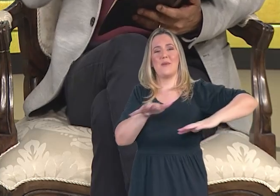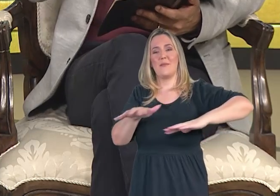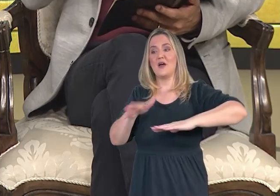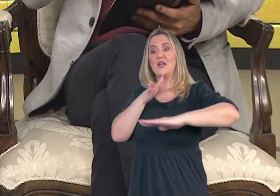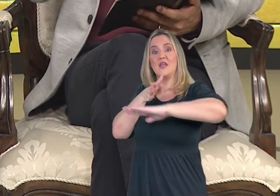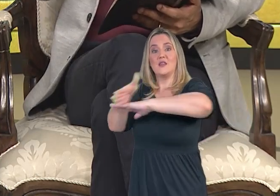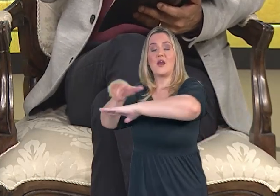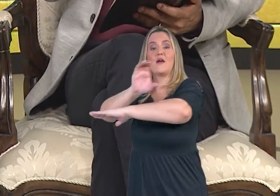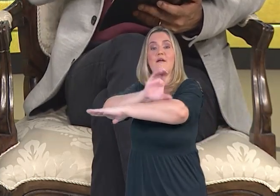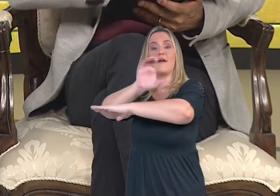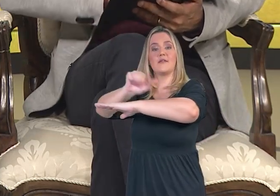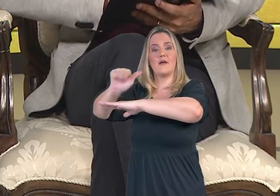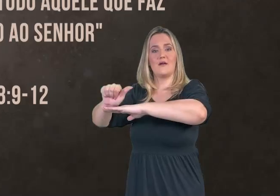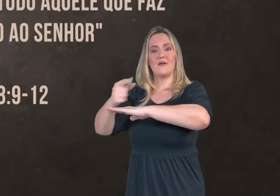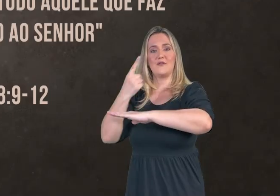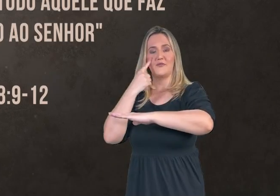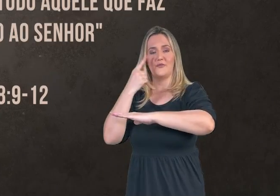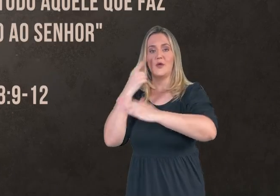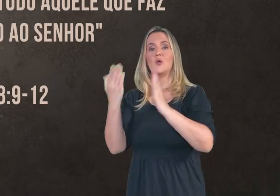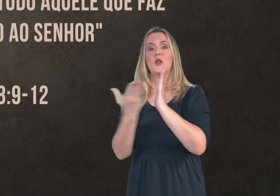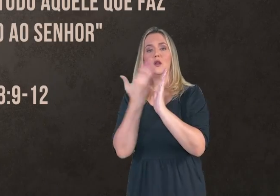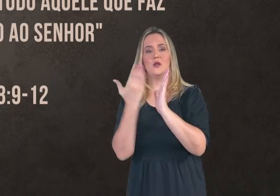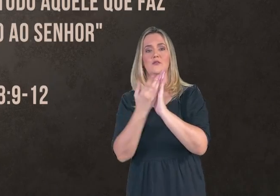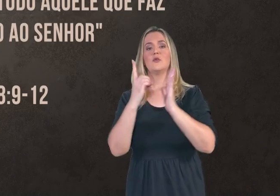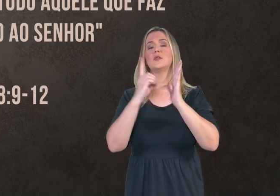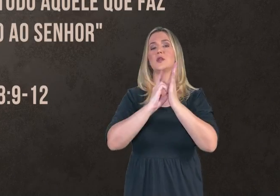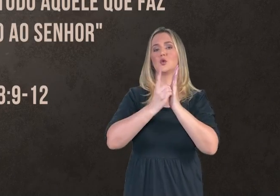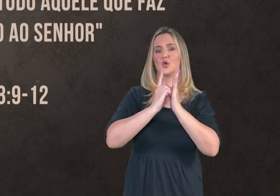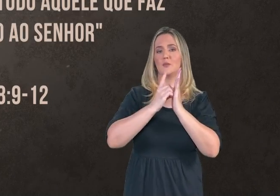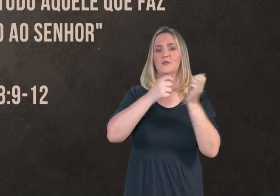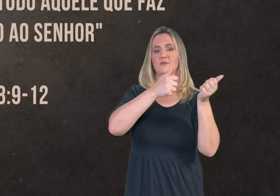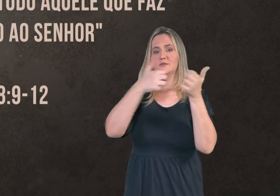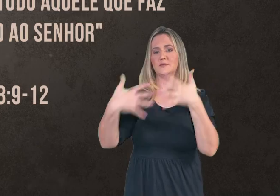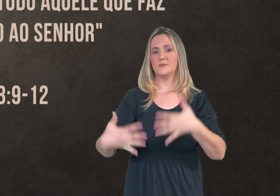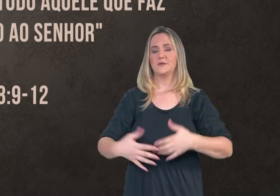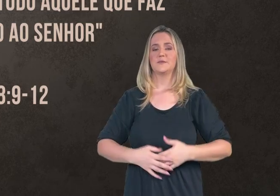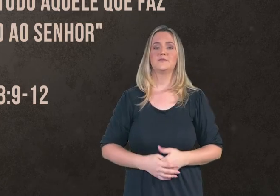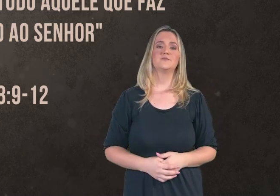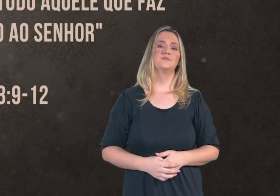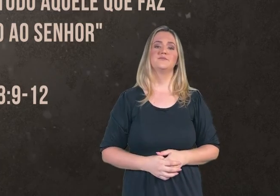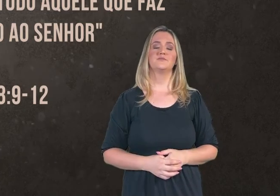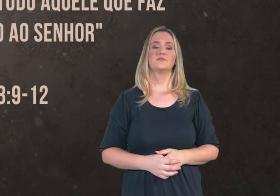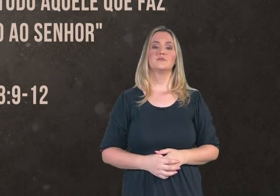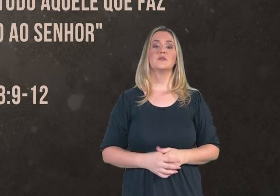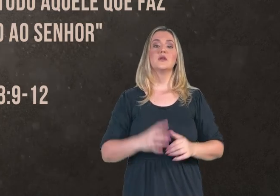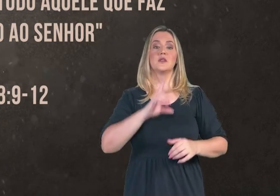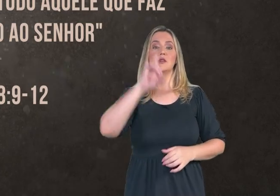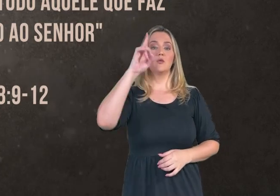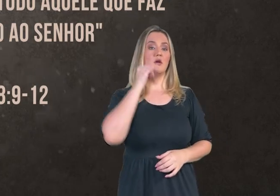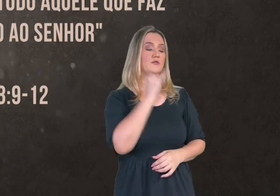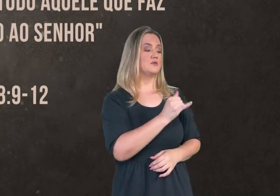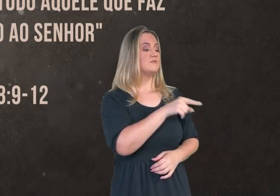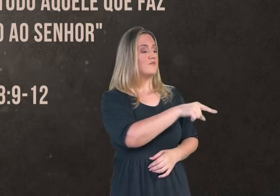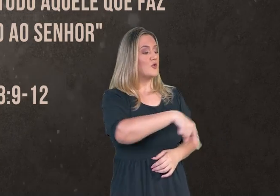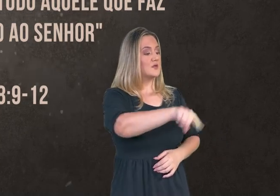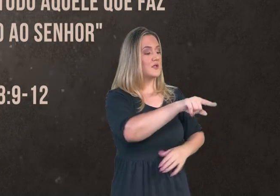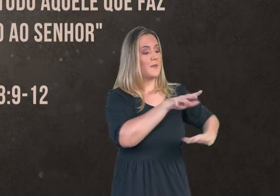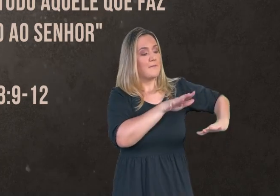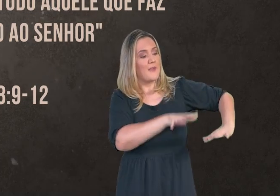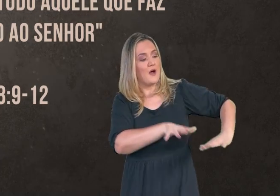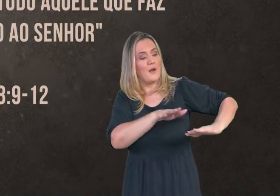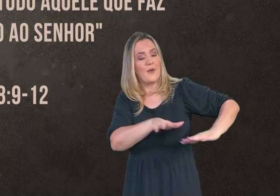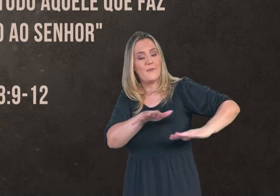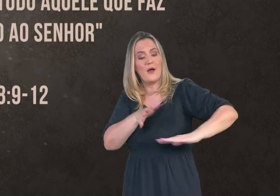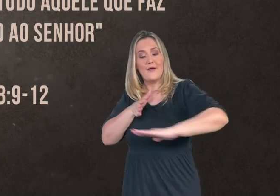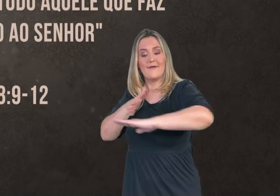8, 18, versículos 9 a 12. Quando vocês entrarem na terra que o Senhor, seu Deus, lhes der, não aprendam